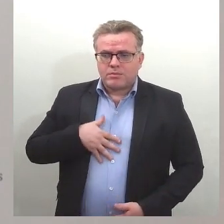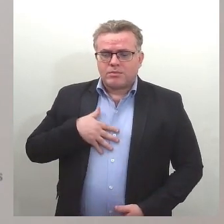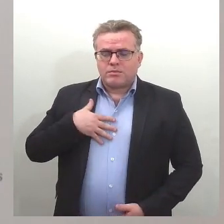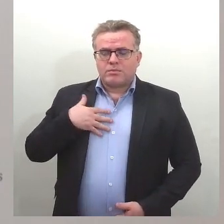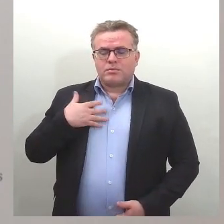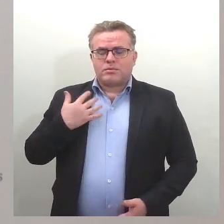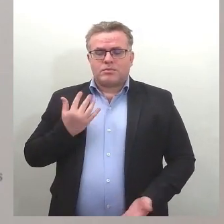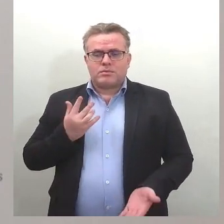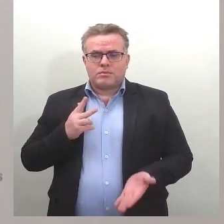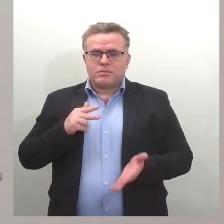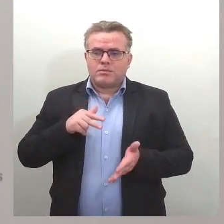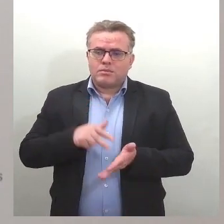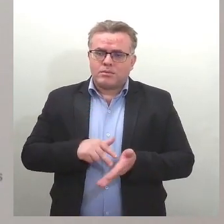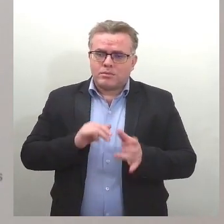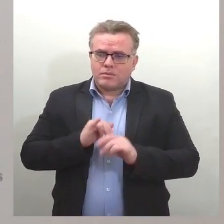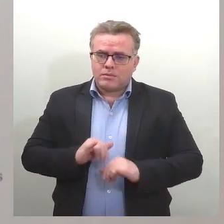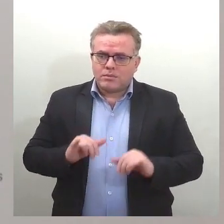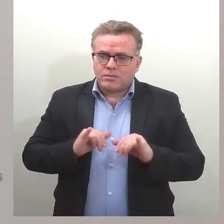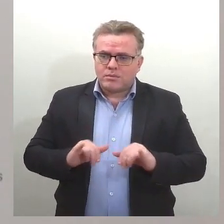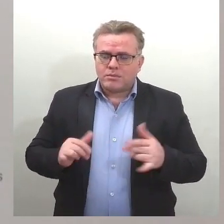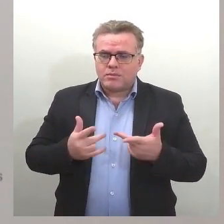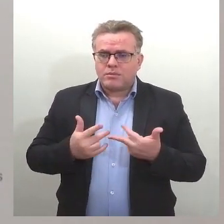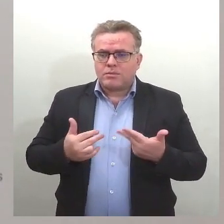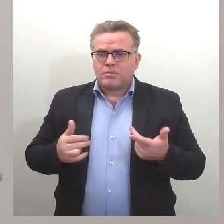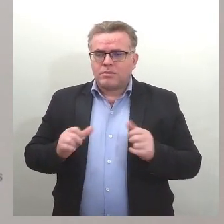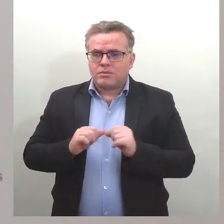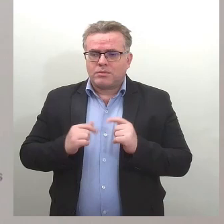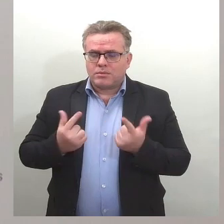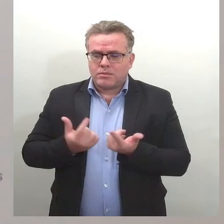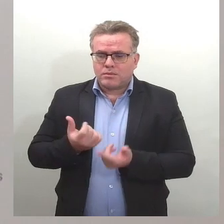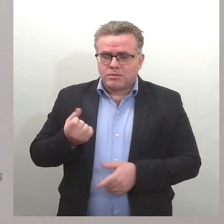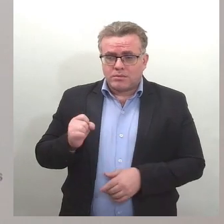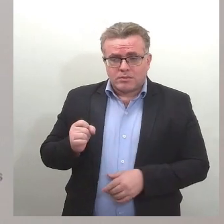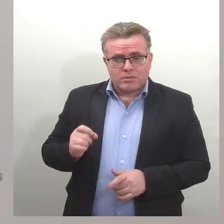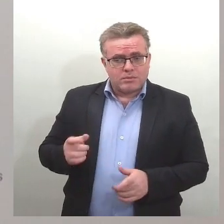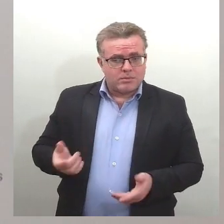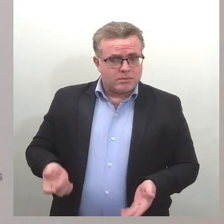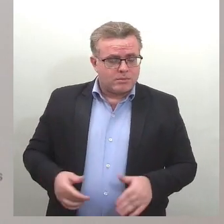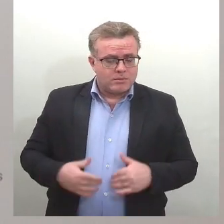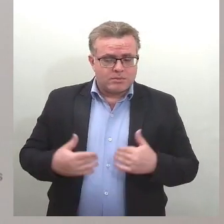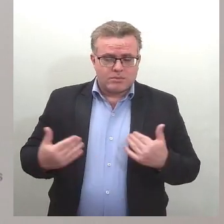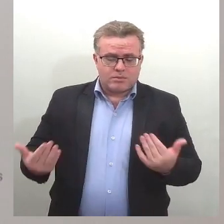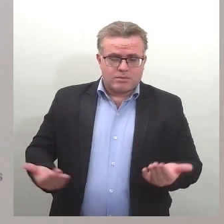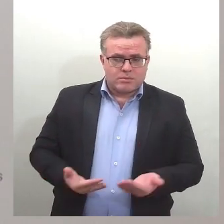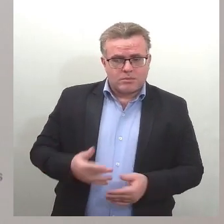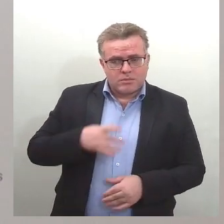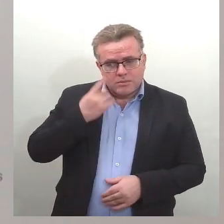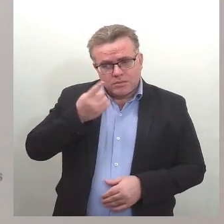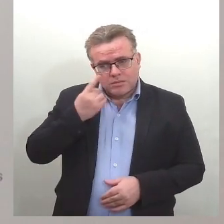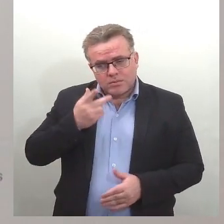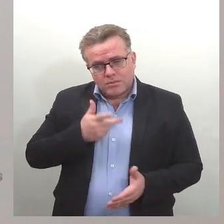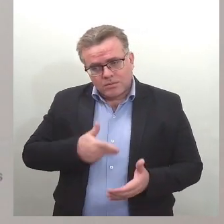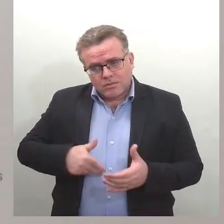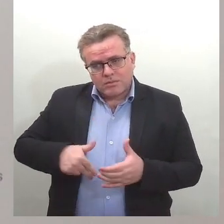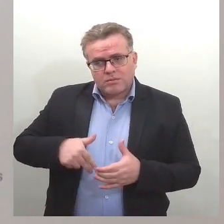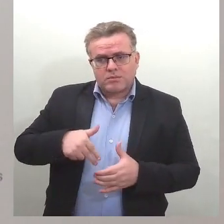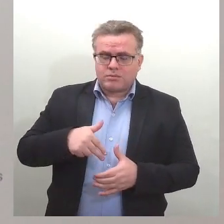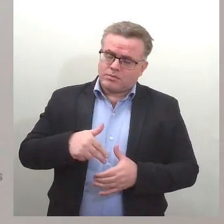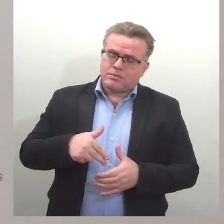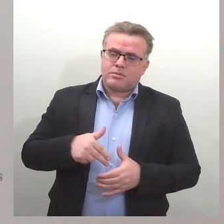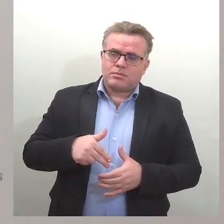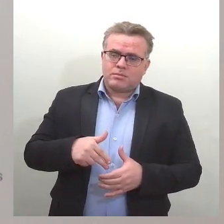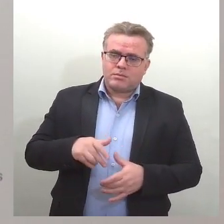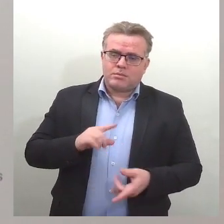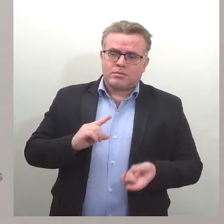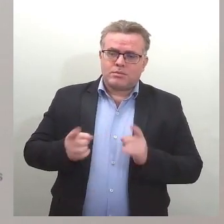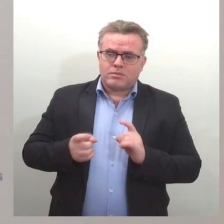informações do Poder Legislativo Sergipano. E hoje os deputados estaduais utilizaram a tribuna no pequeno e no grande expediente. No grande expediente tivemos